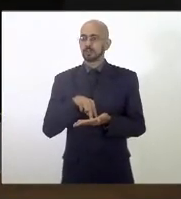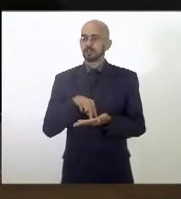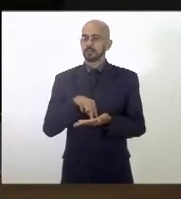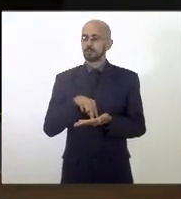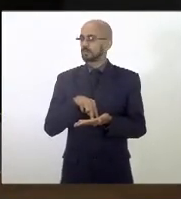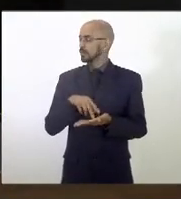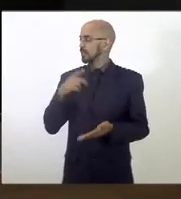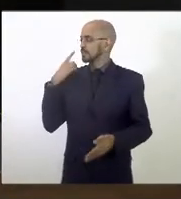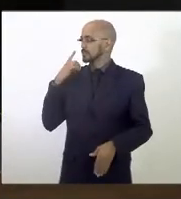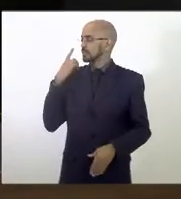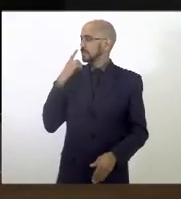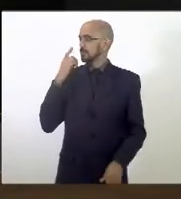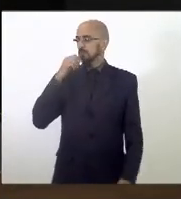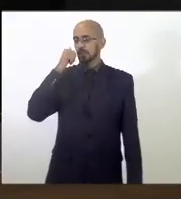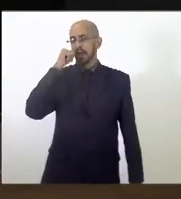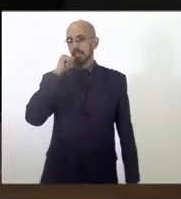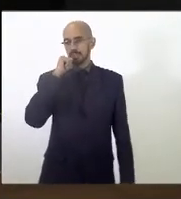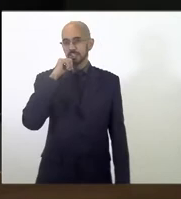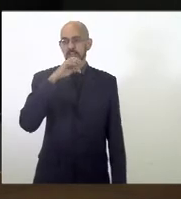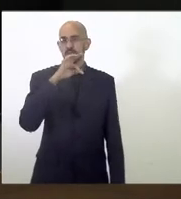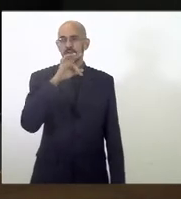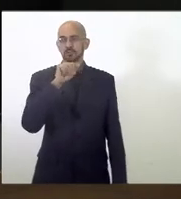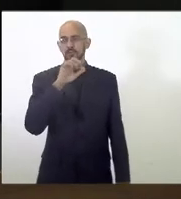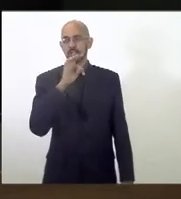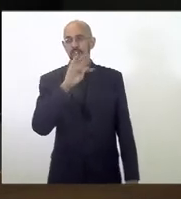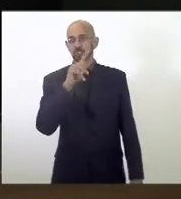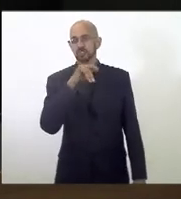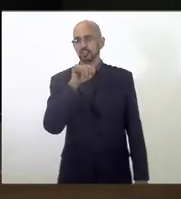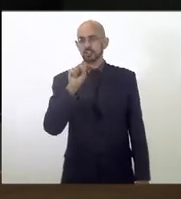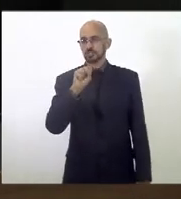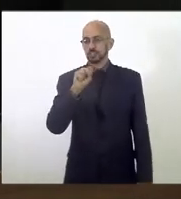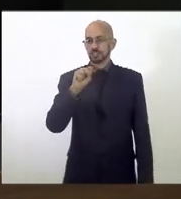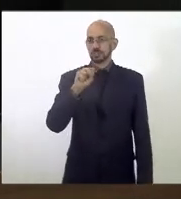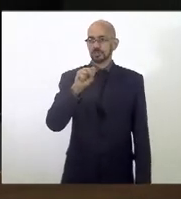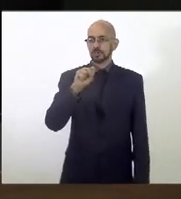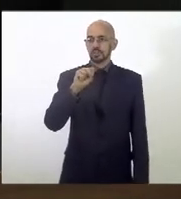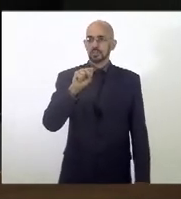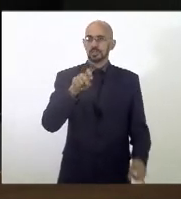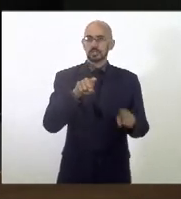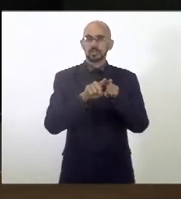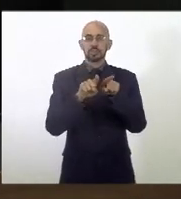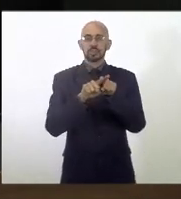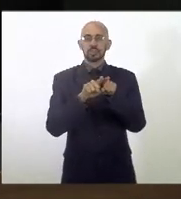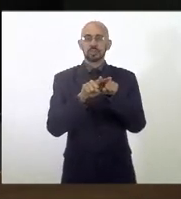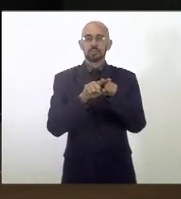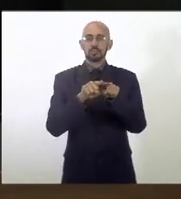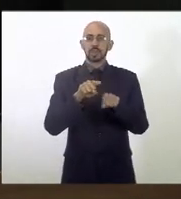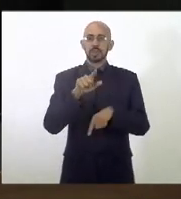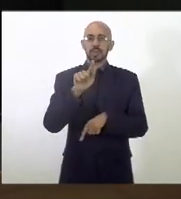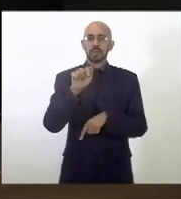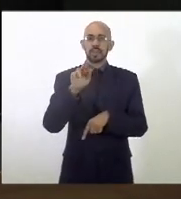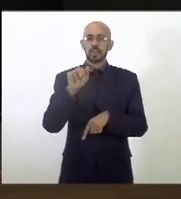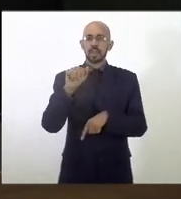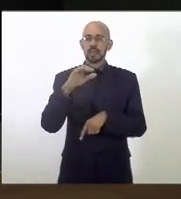as deputadas Fatinhas e a nossa também sempre deputada Graça Matos.